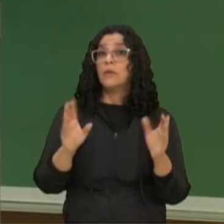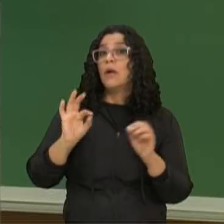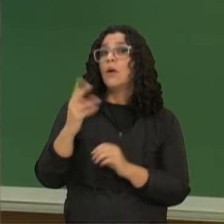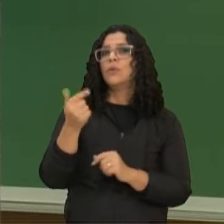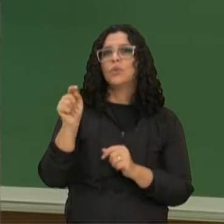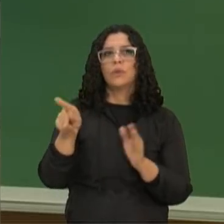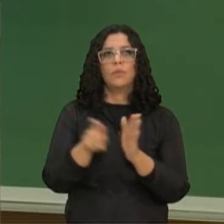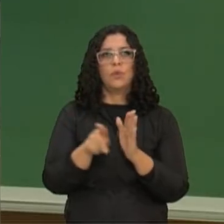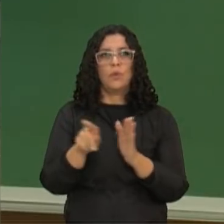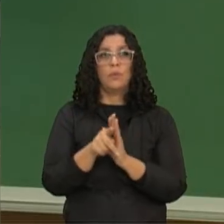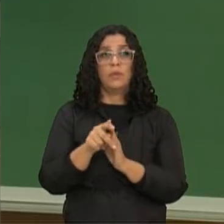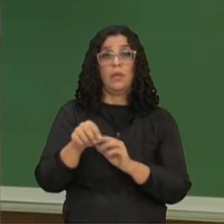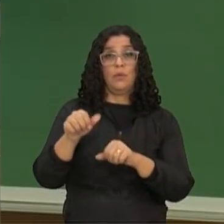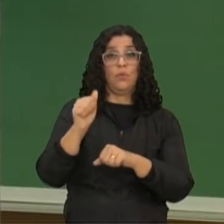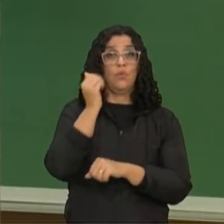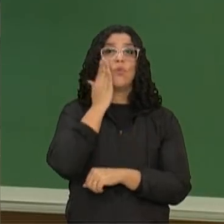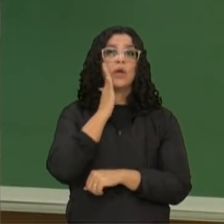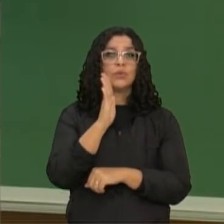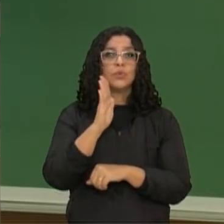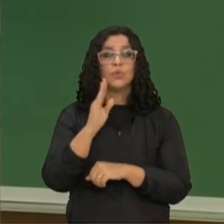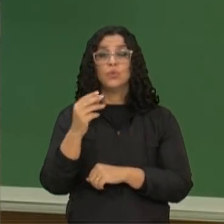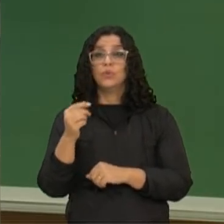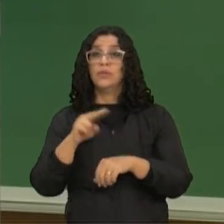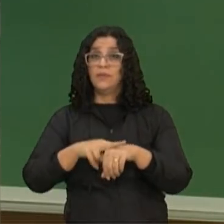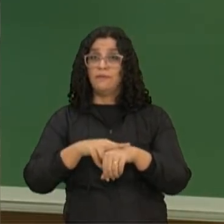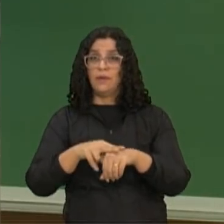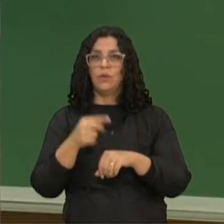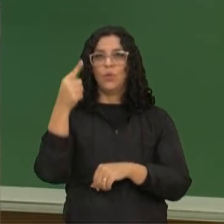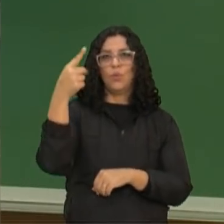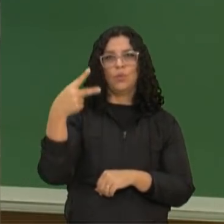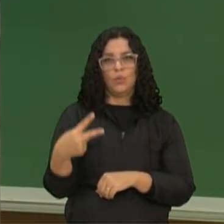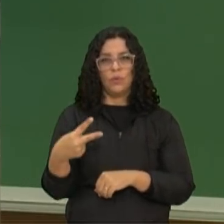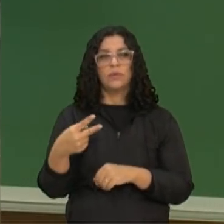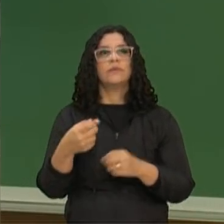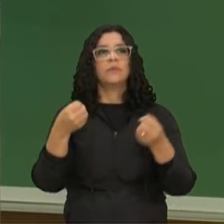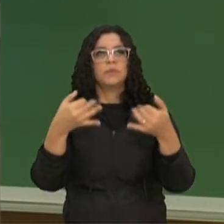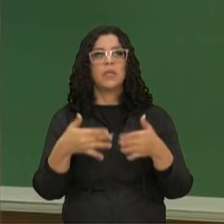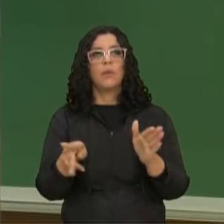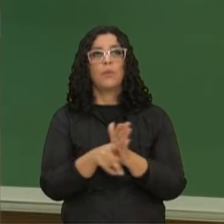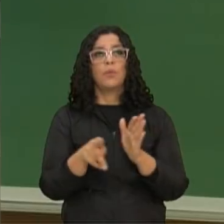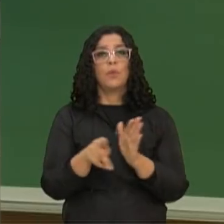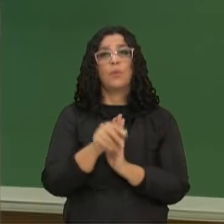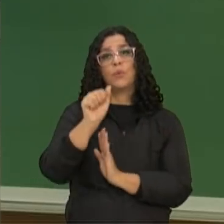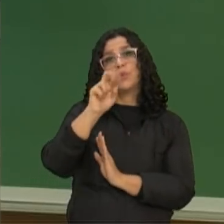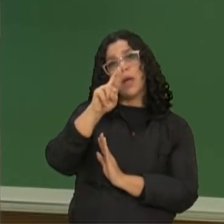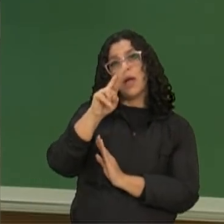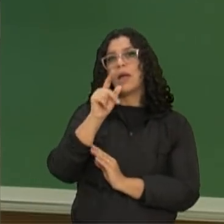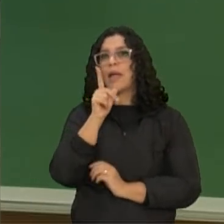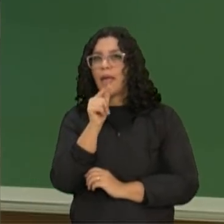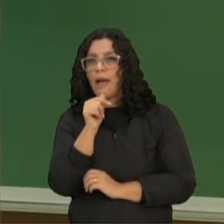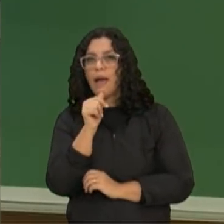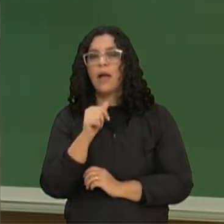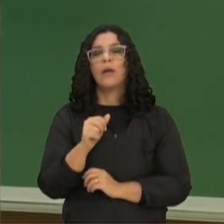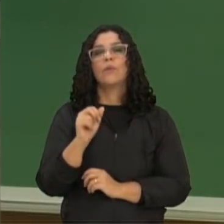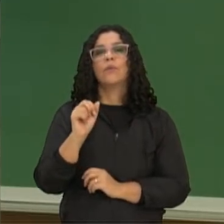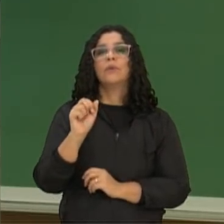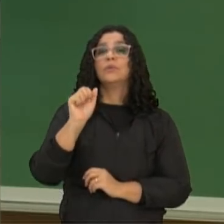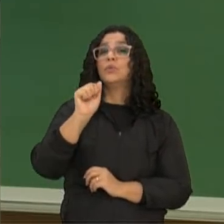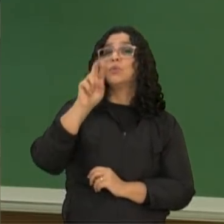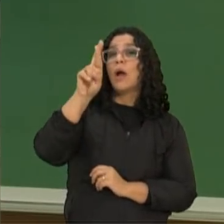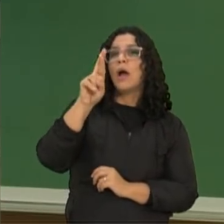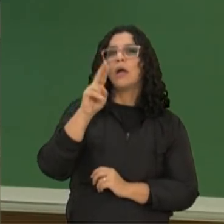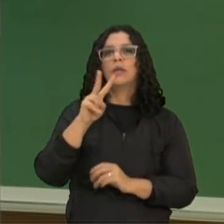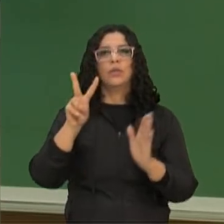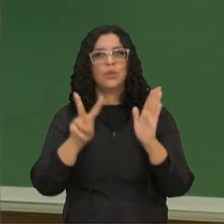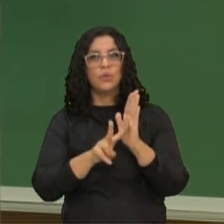o meio 1 e o meio 2 que são de naturezas diferentes. Podemos pegar aqui o ar e a água, o ar e o vidro,